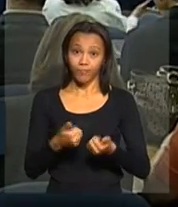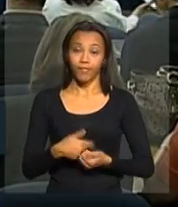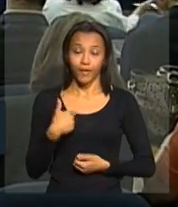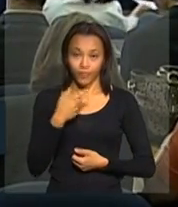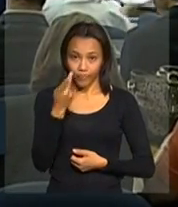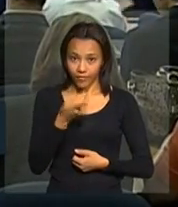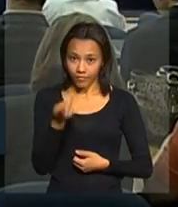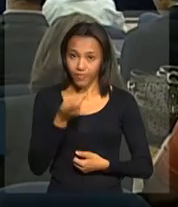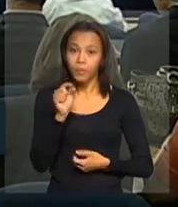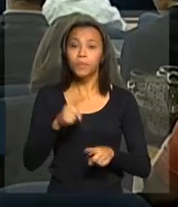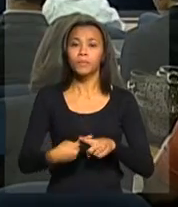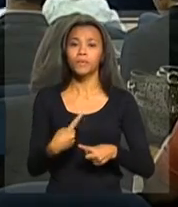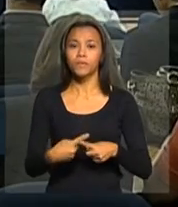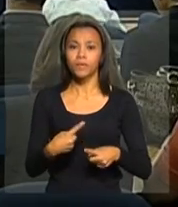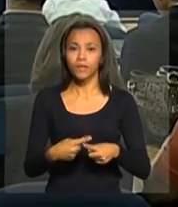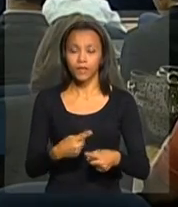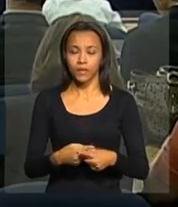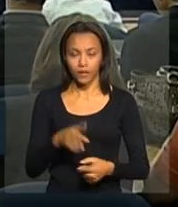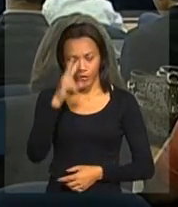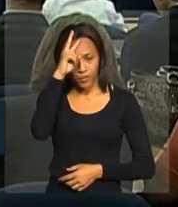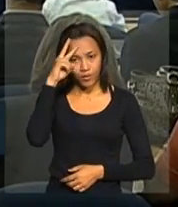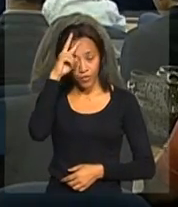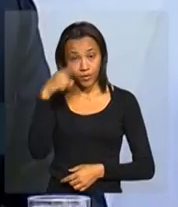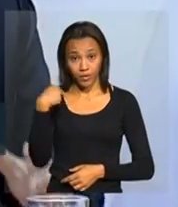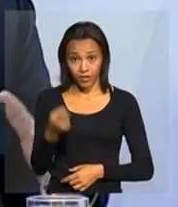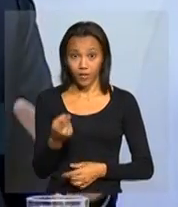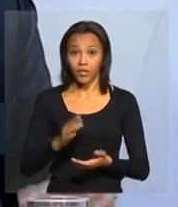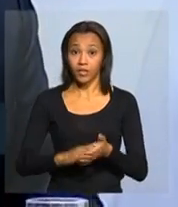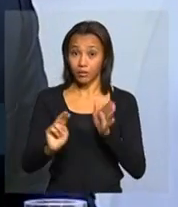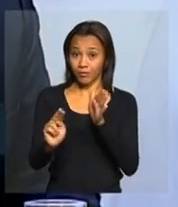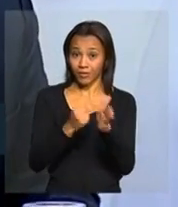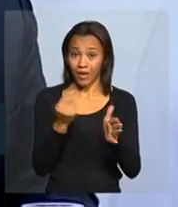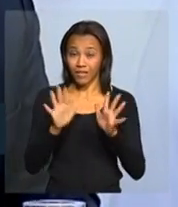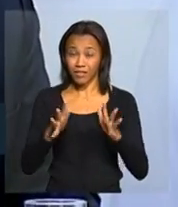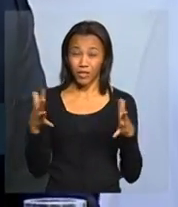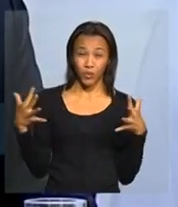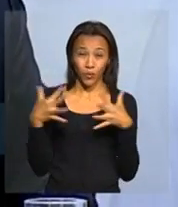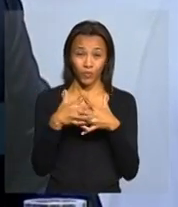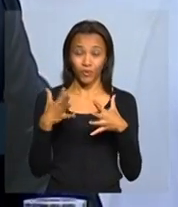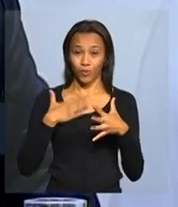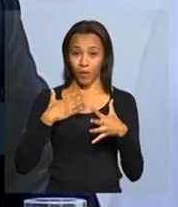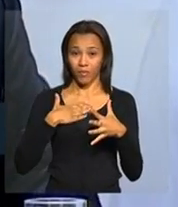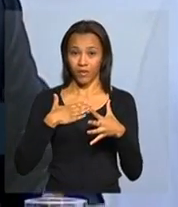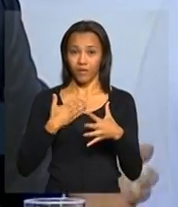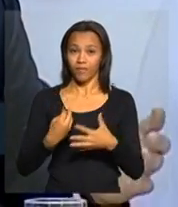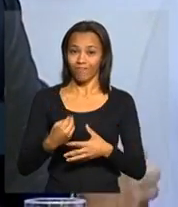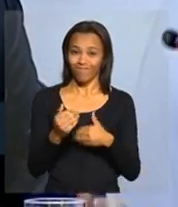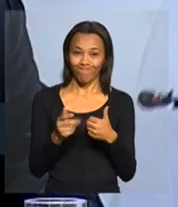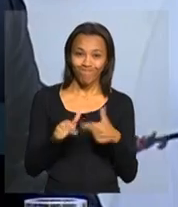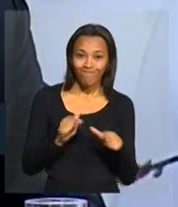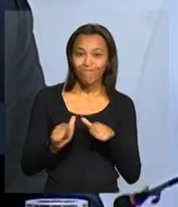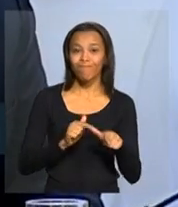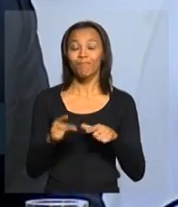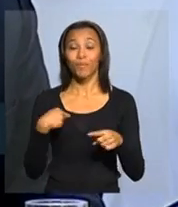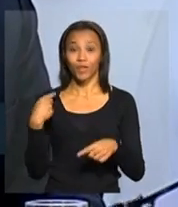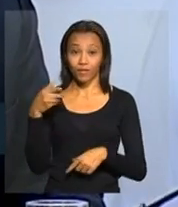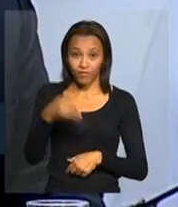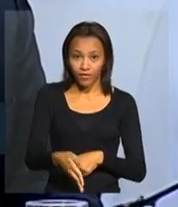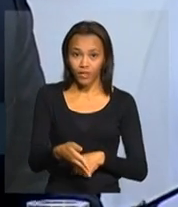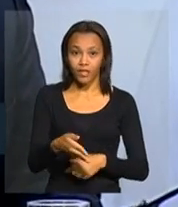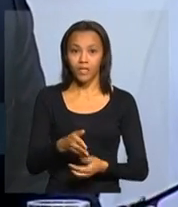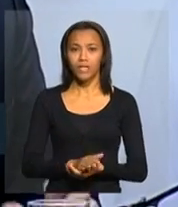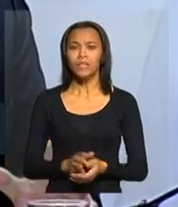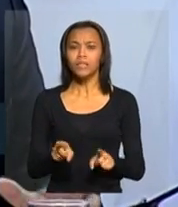a história do SNT, do transplante, se confunde com a minha atividade, por ter passado aqui.